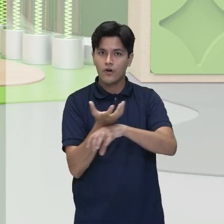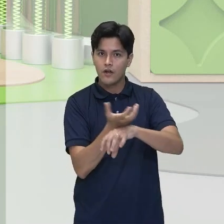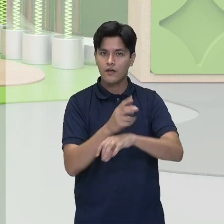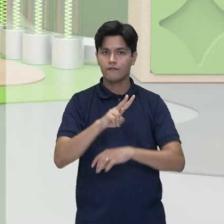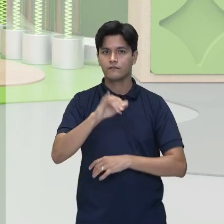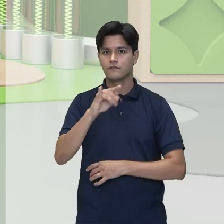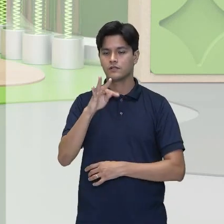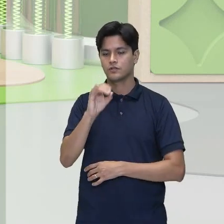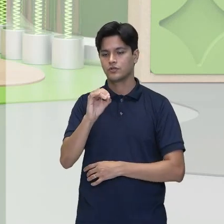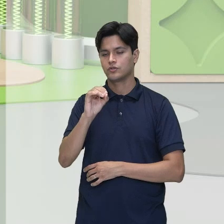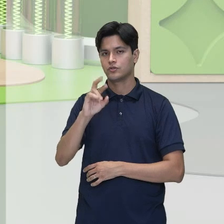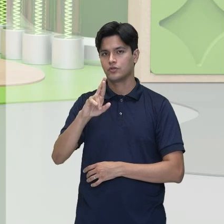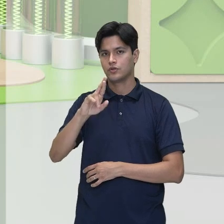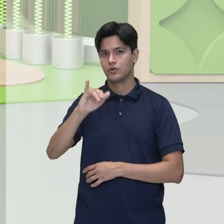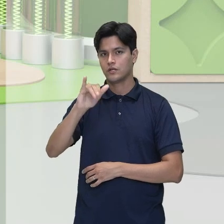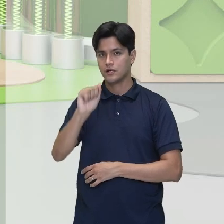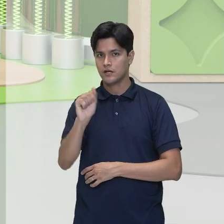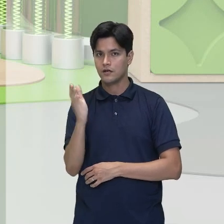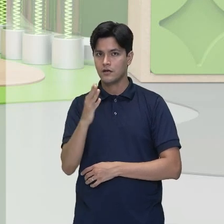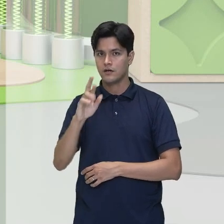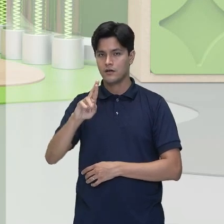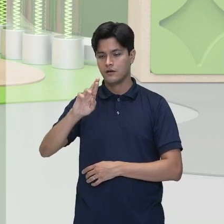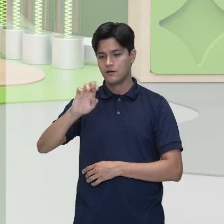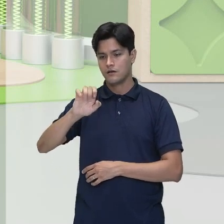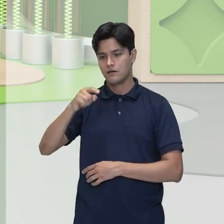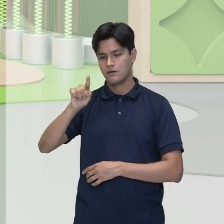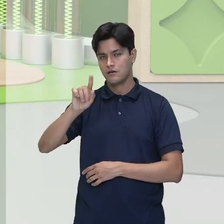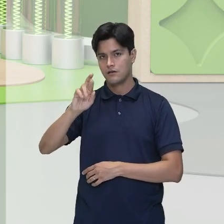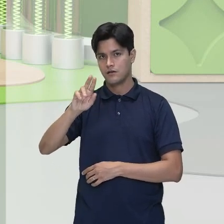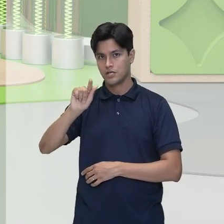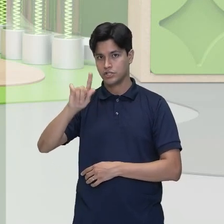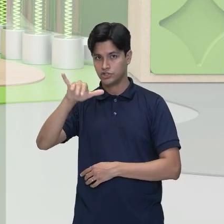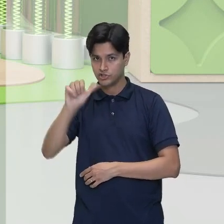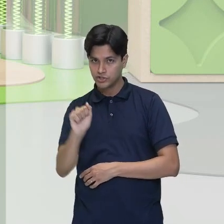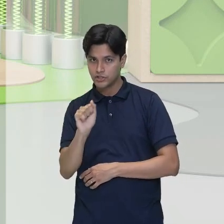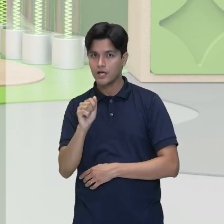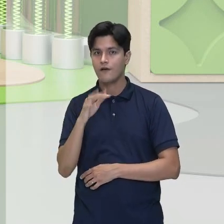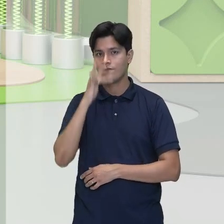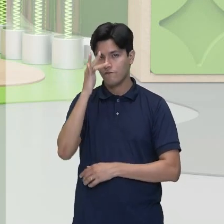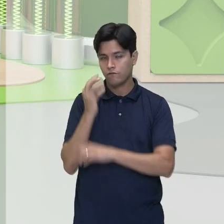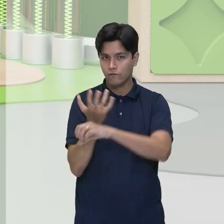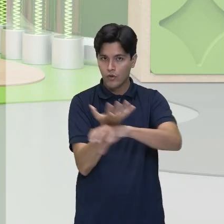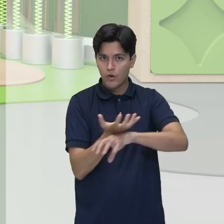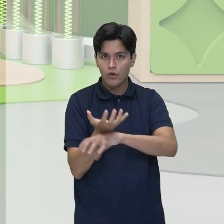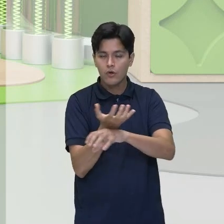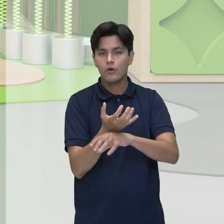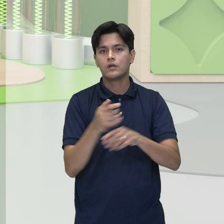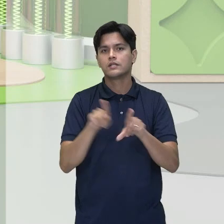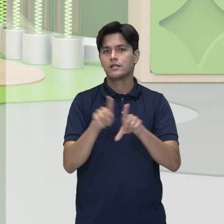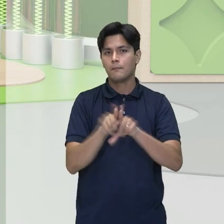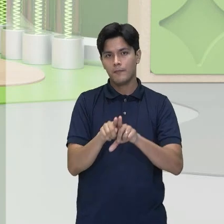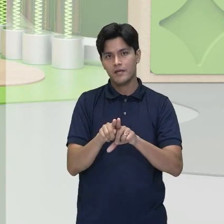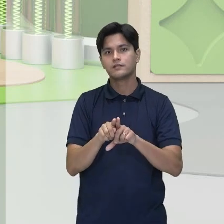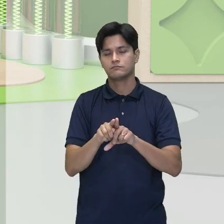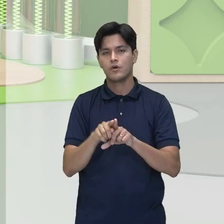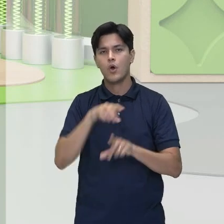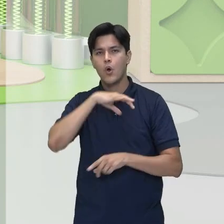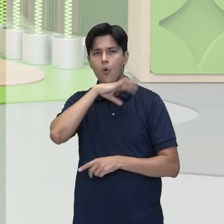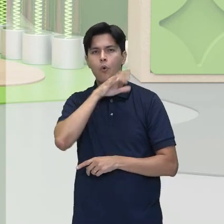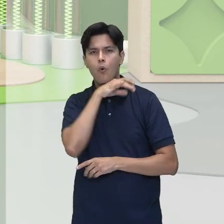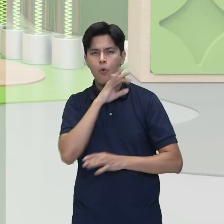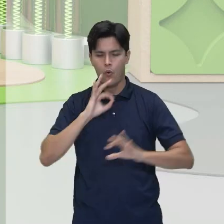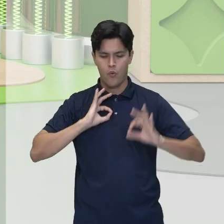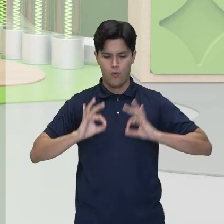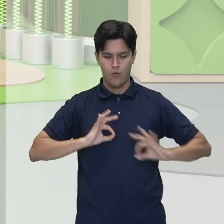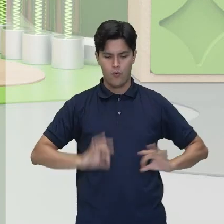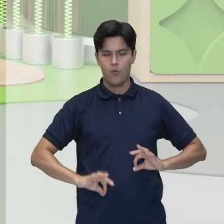bem característica dessa região. Animais como a onça pintada, existem outros biomas,